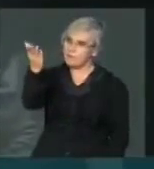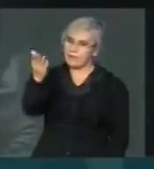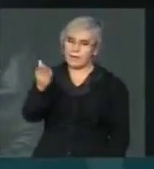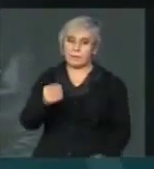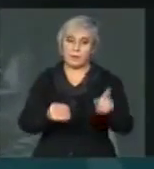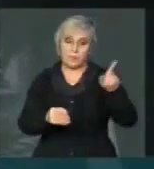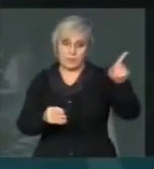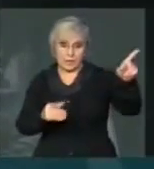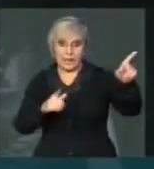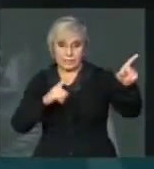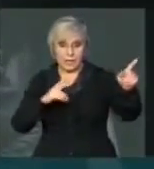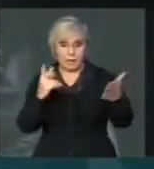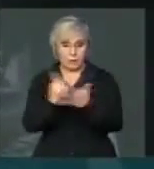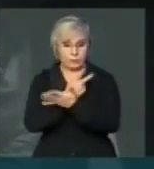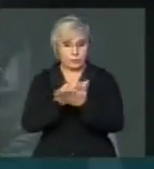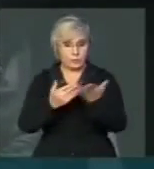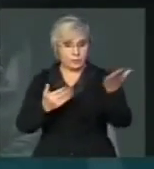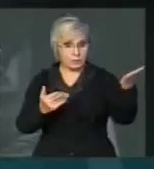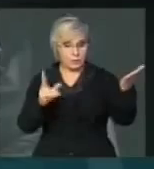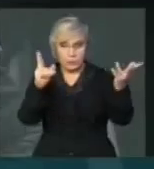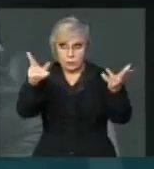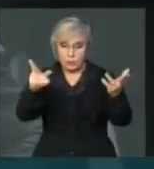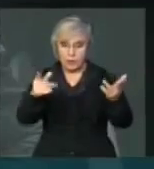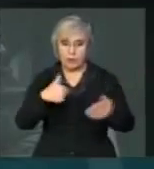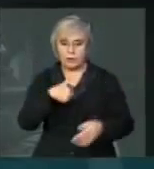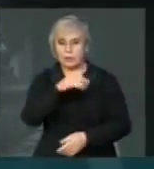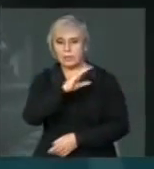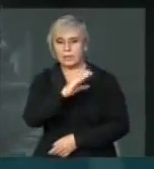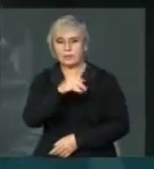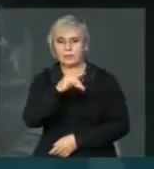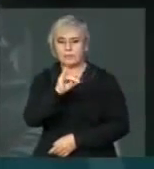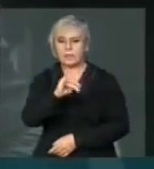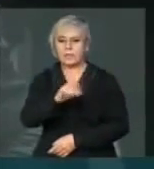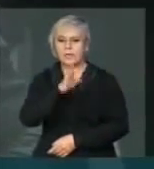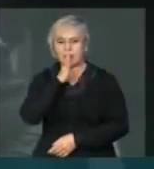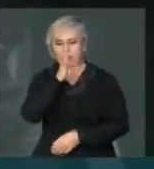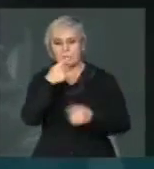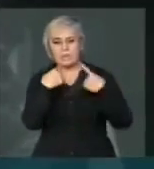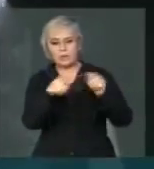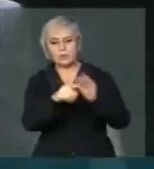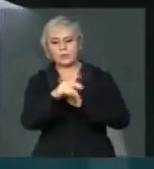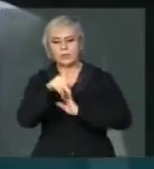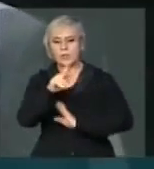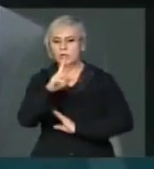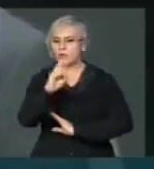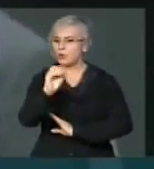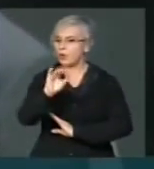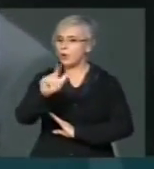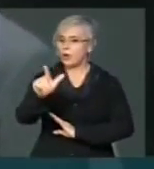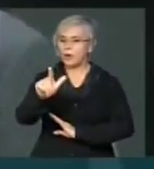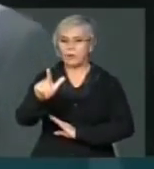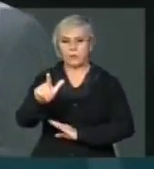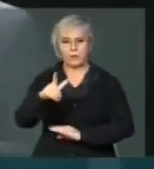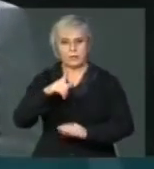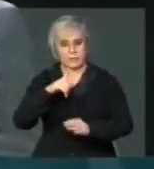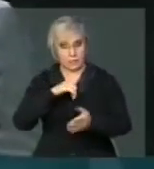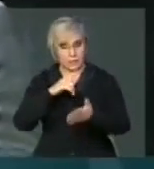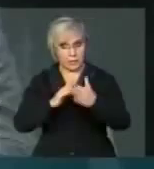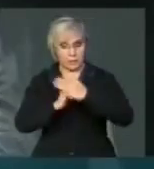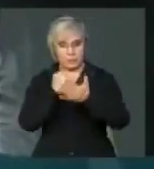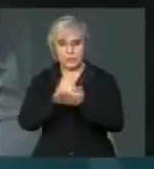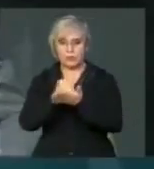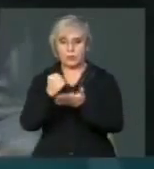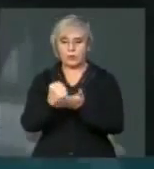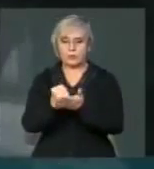lá está acontecendo isso. Eu estava agora na CPI denunciando a questão da Kroll. A Kroll foi contratada